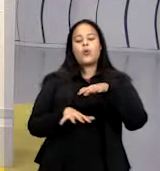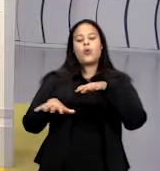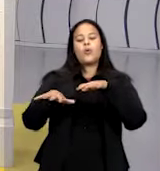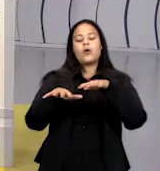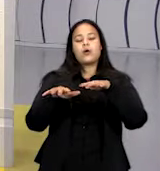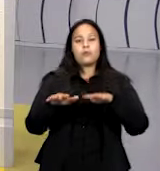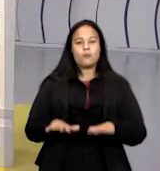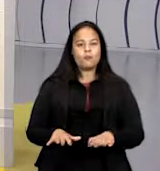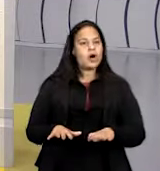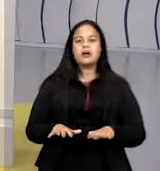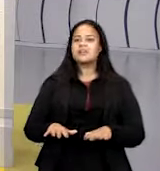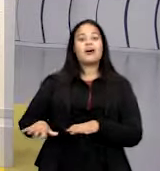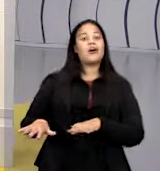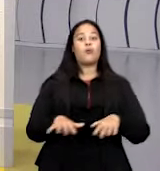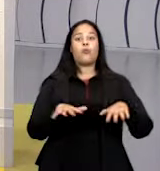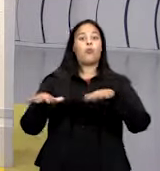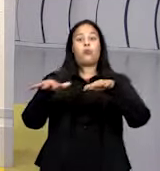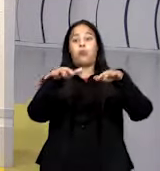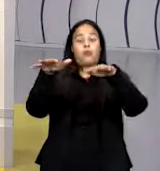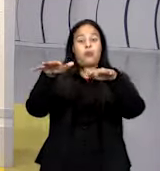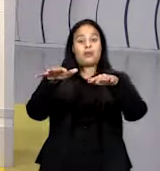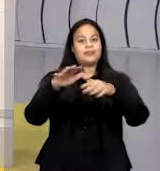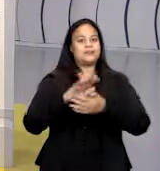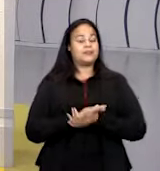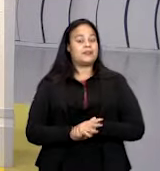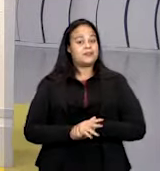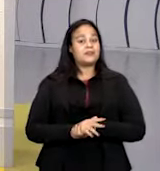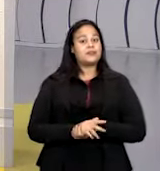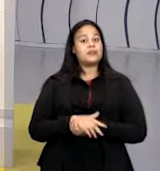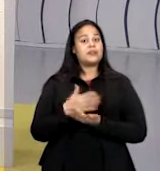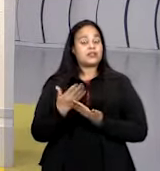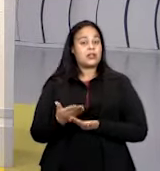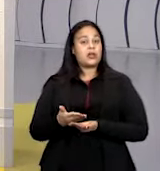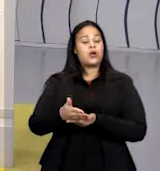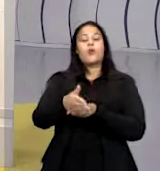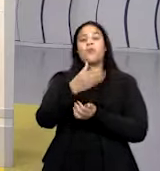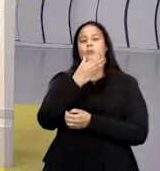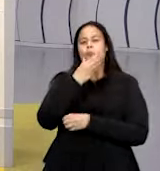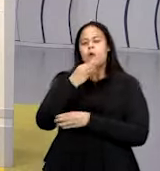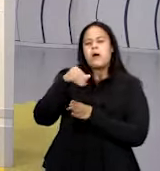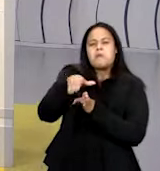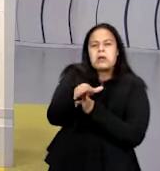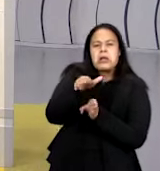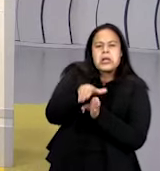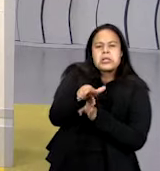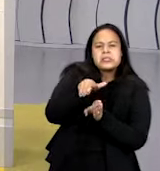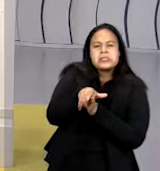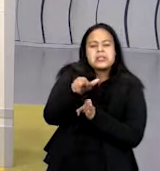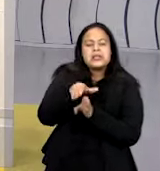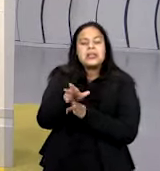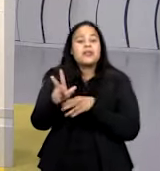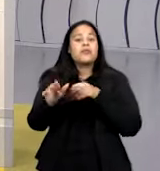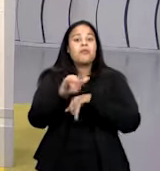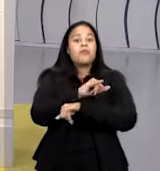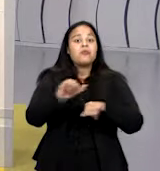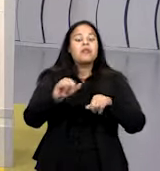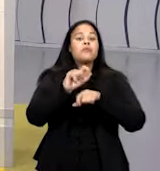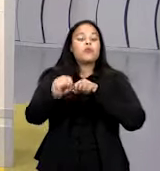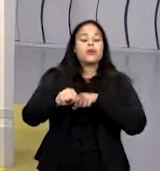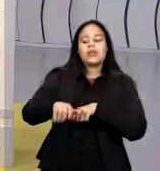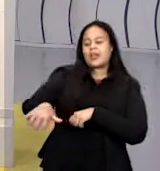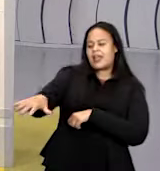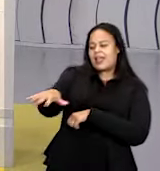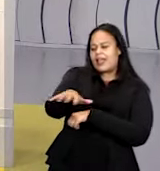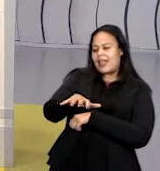água. E existia uma profecia de um beato, né, Antônio Conselheiro, bem antigamente, que dizia que o sertão ia